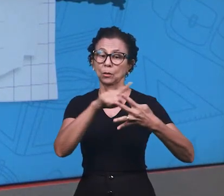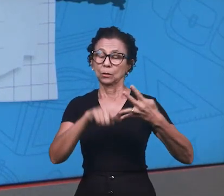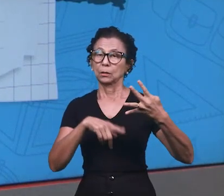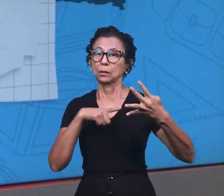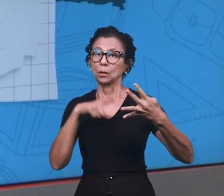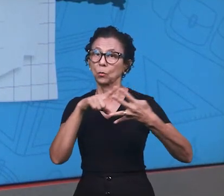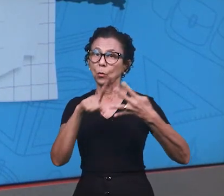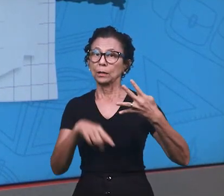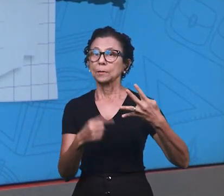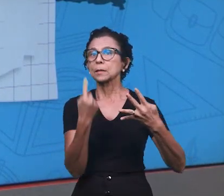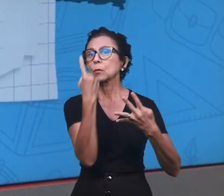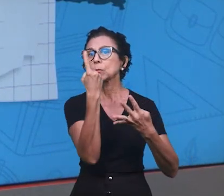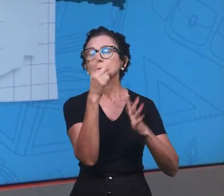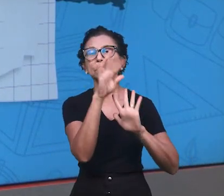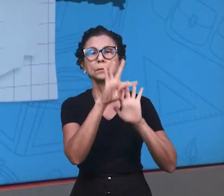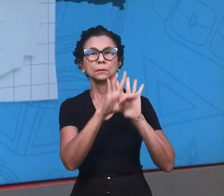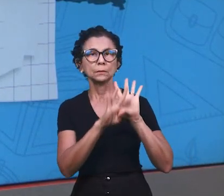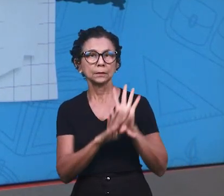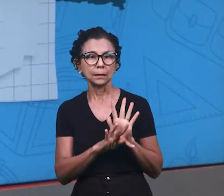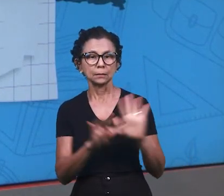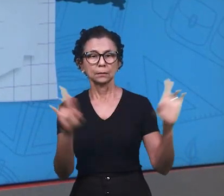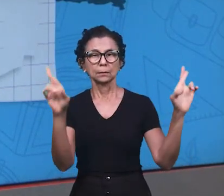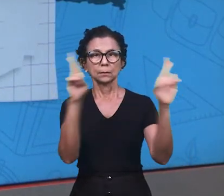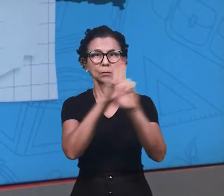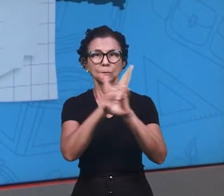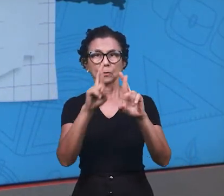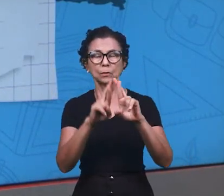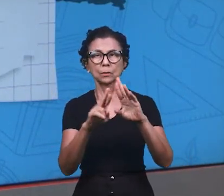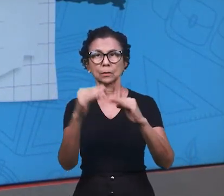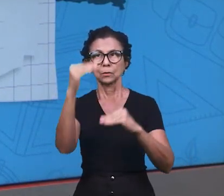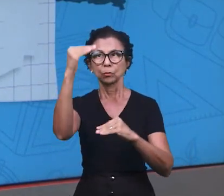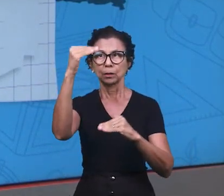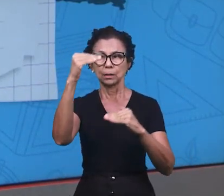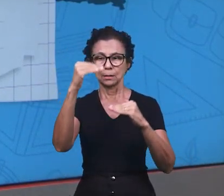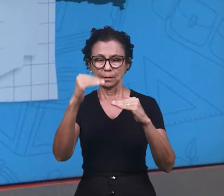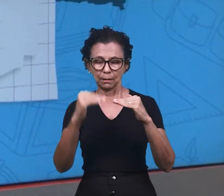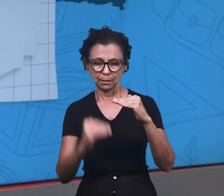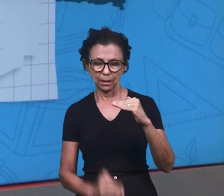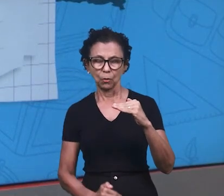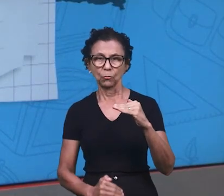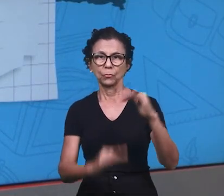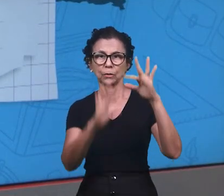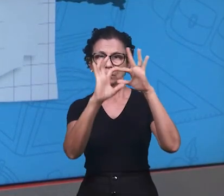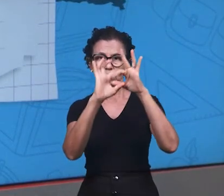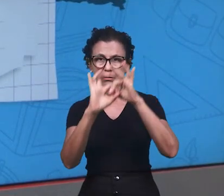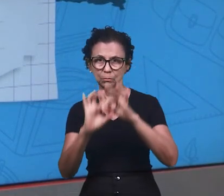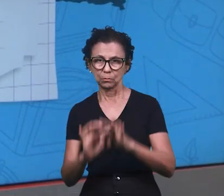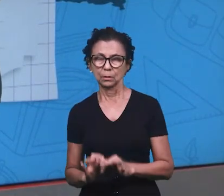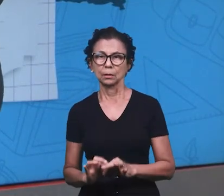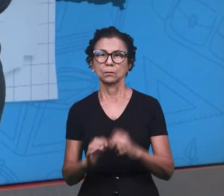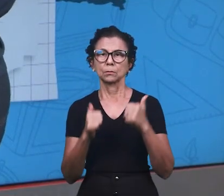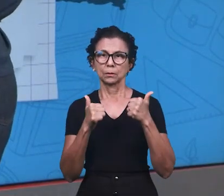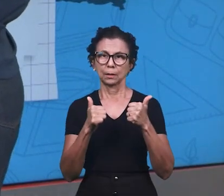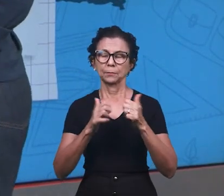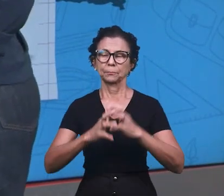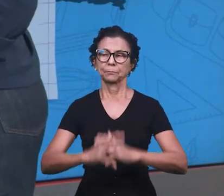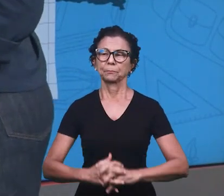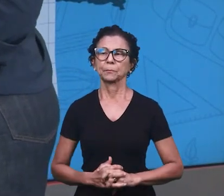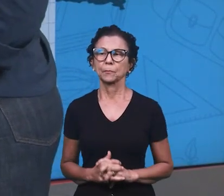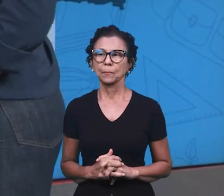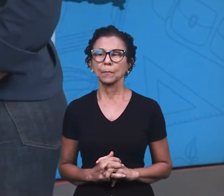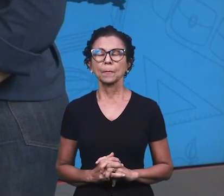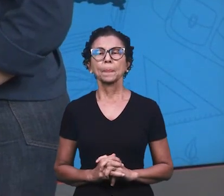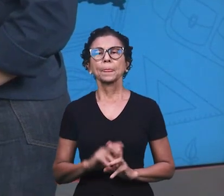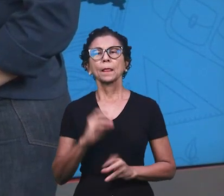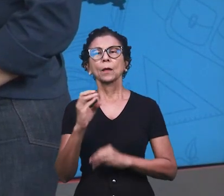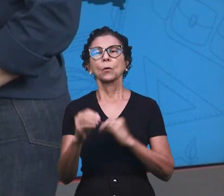único texto. E eu tenho que estabelecer uma relação de sentido, uma interdependência entre essas partes, ok? Essa articulação é